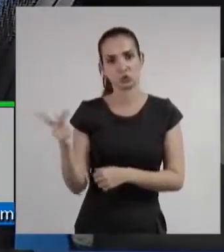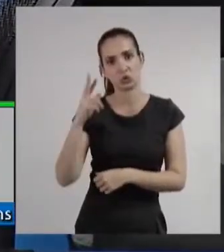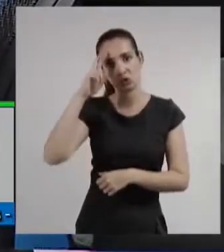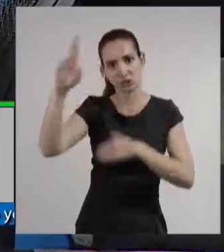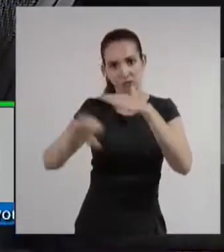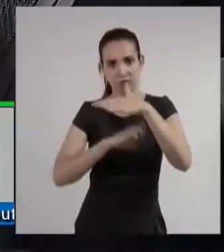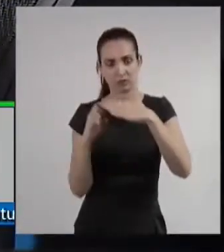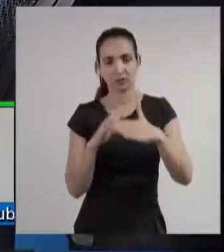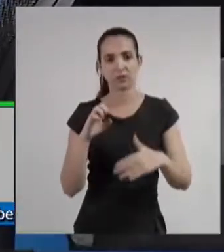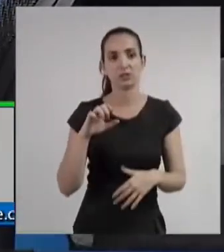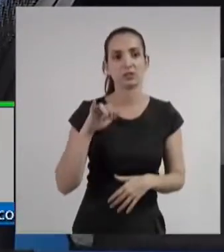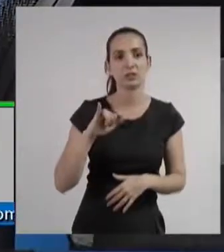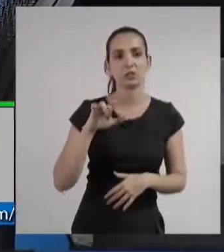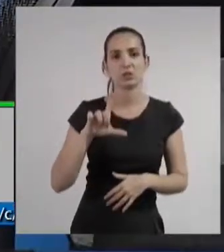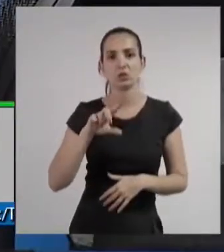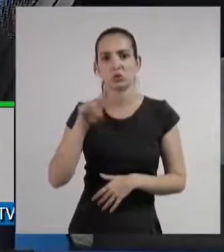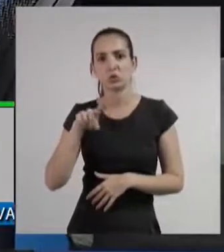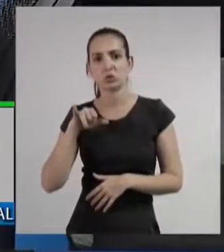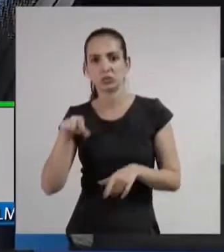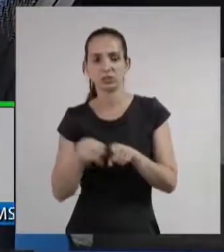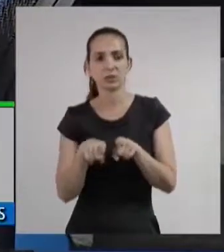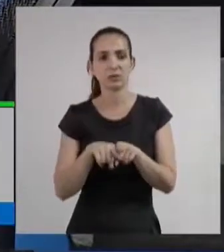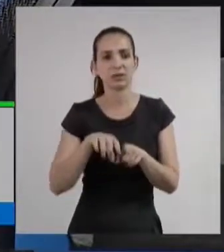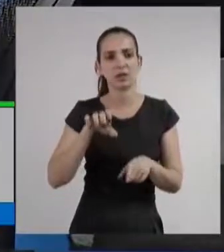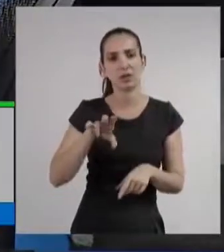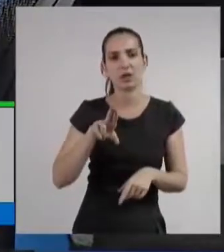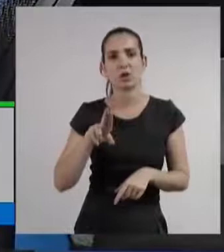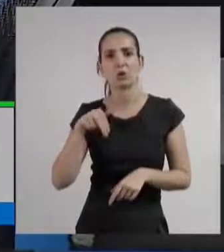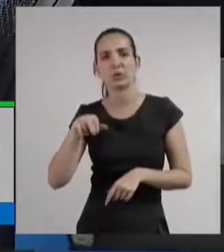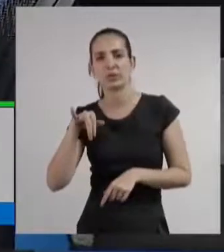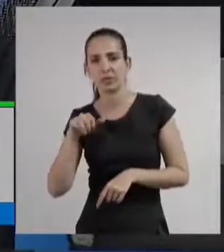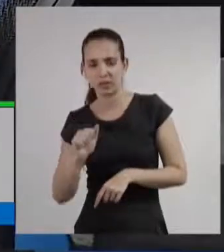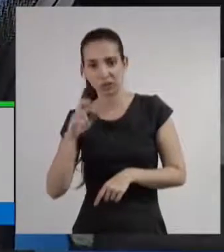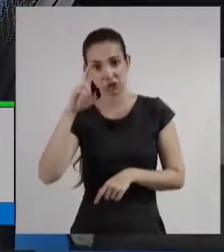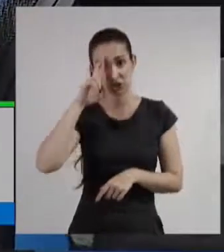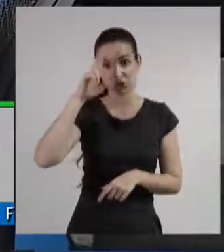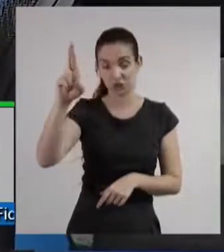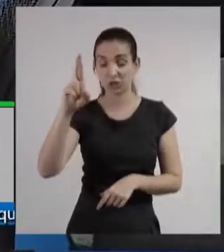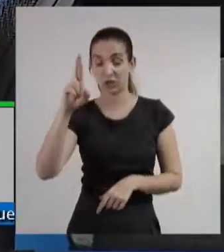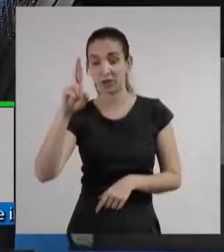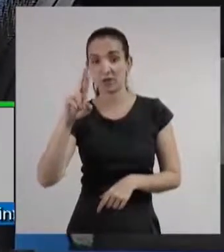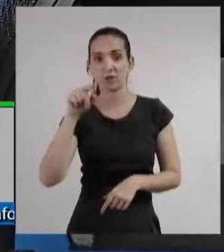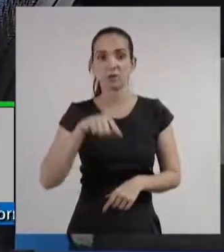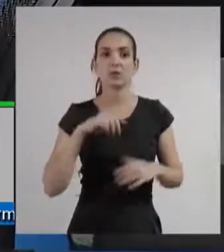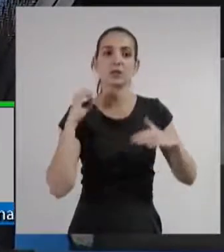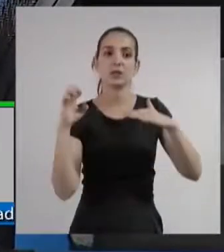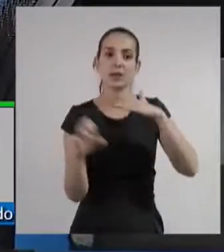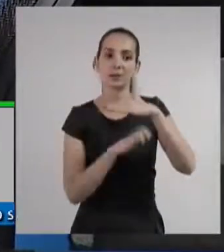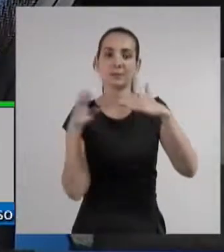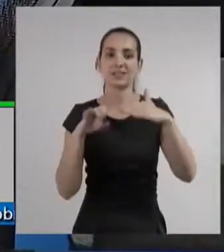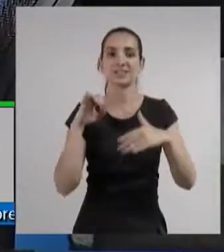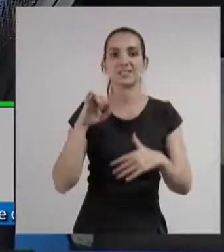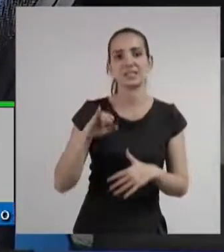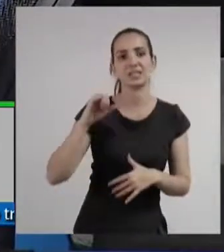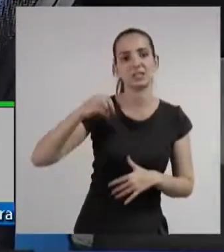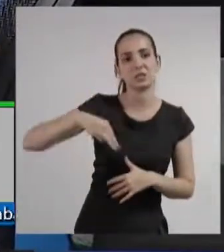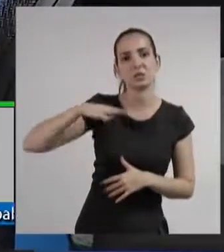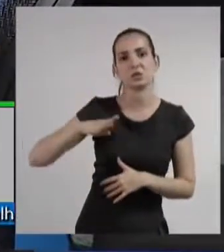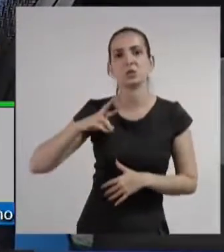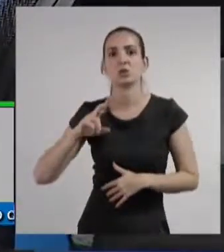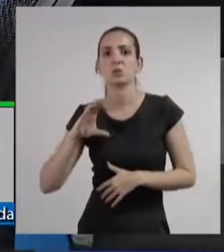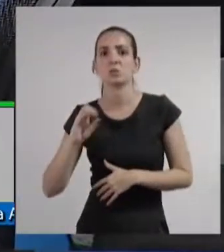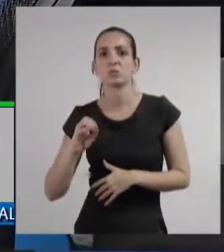de Azevedo e Enia Rocha de Azevedo, proprietários da imobiliária Imbroker Inteligência e Inovação